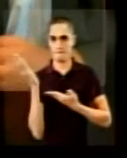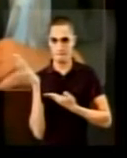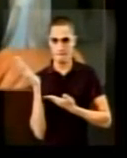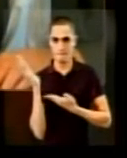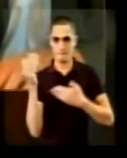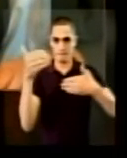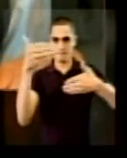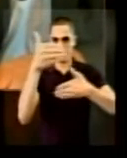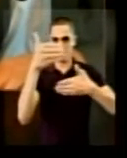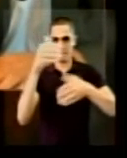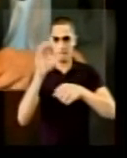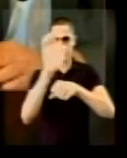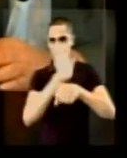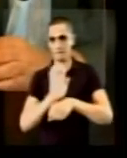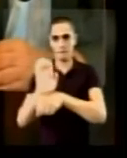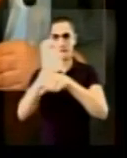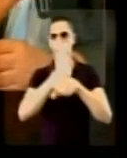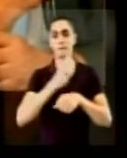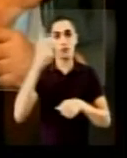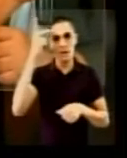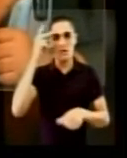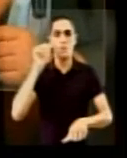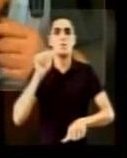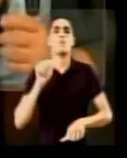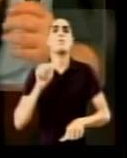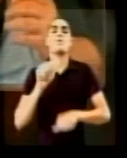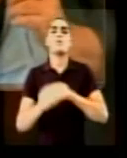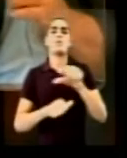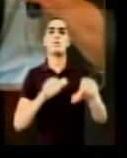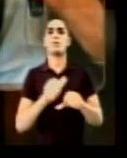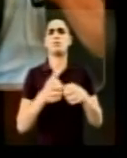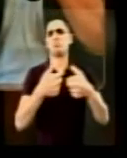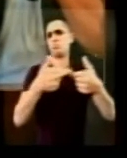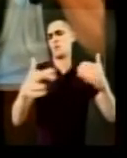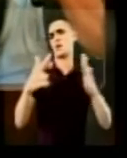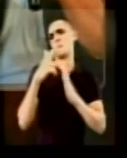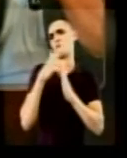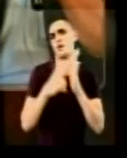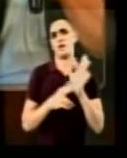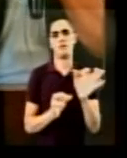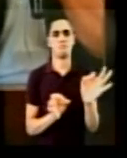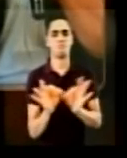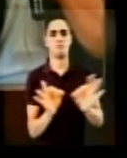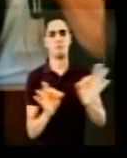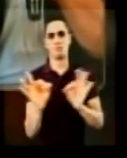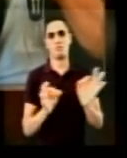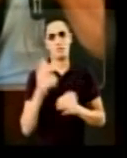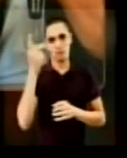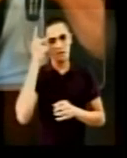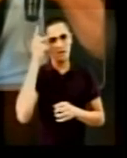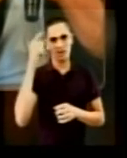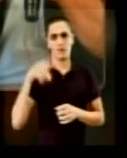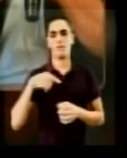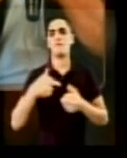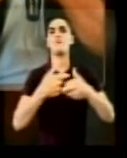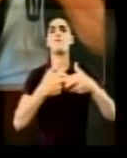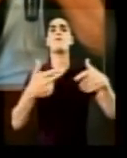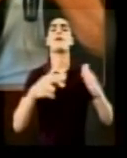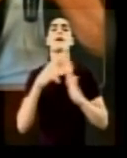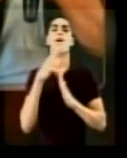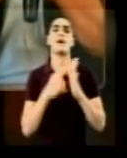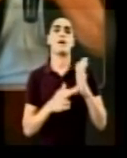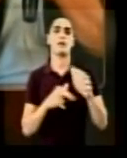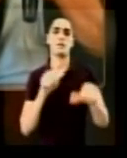São Paulo hoje mudou vários critérios do Plano São Paulo. Vários critérios foram